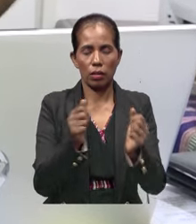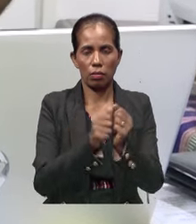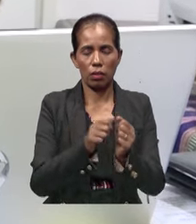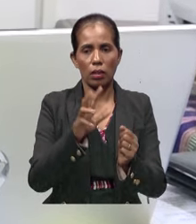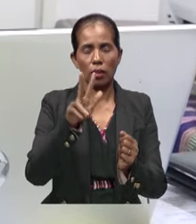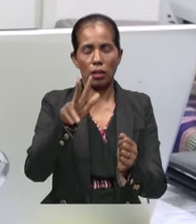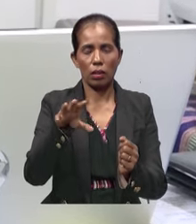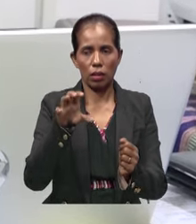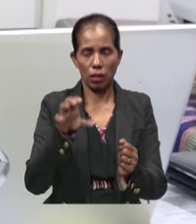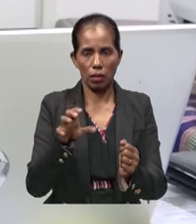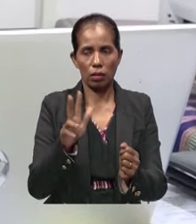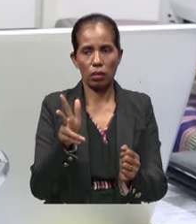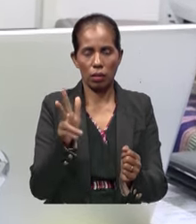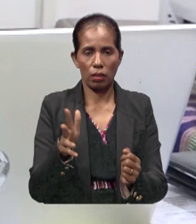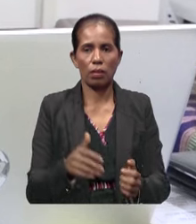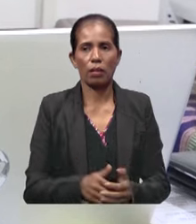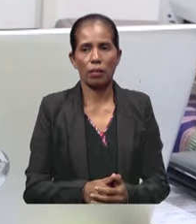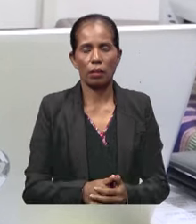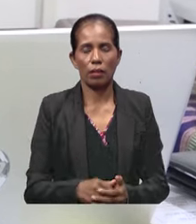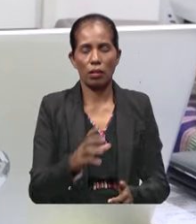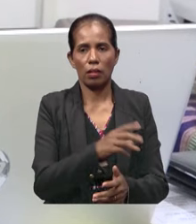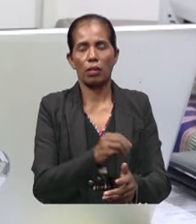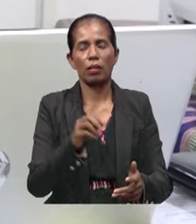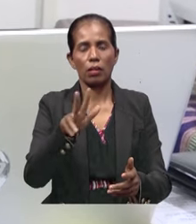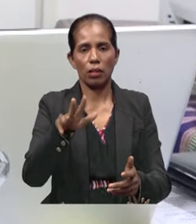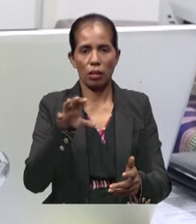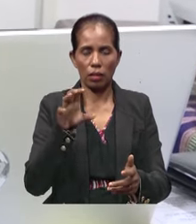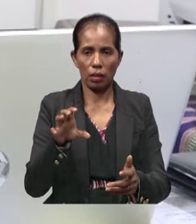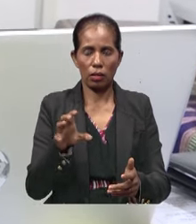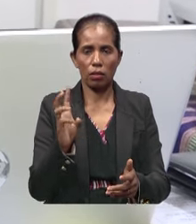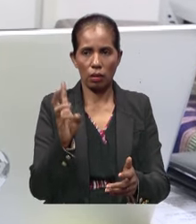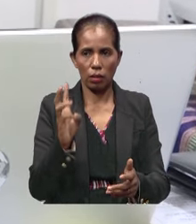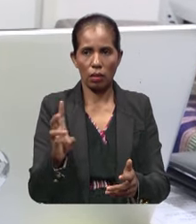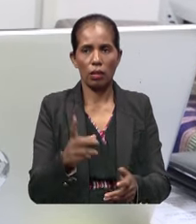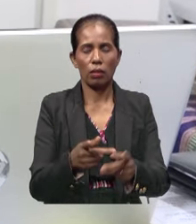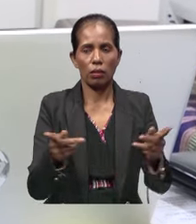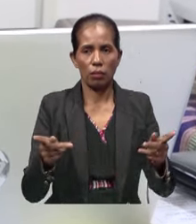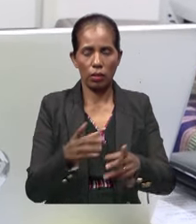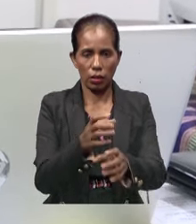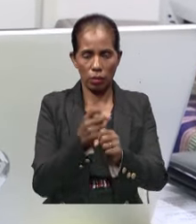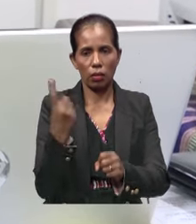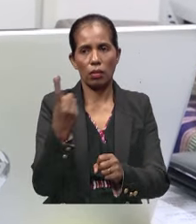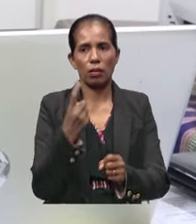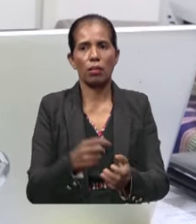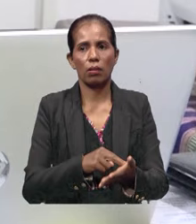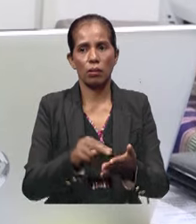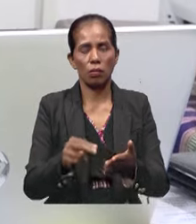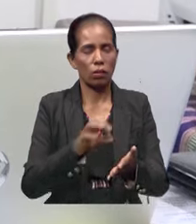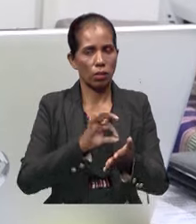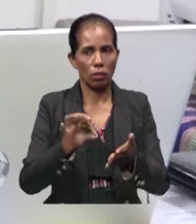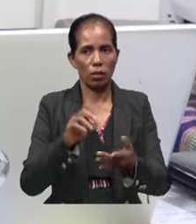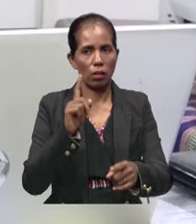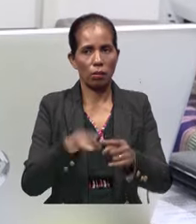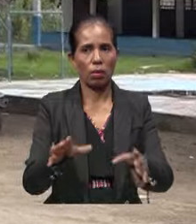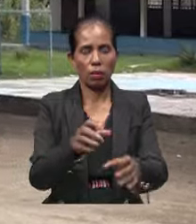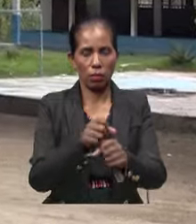e 5 de maio, então 5 de maio nesse um dia 360. Tamba aulas be walu ne nesse um dia tiene ba ne tamba número ne sura mata tiene label si me